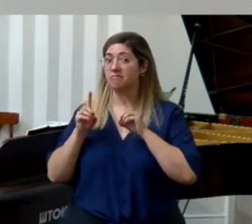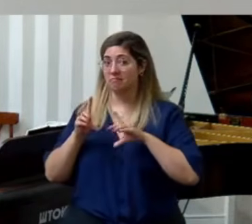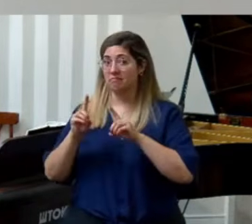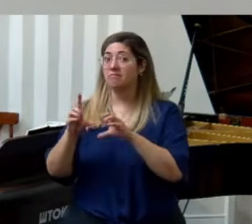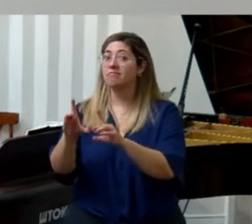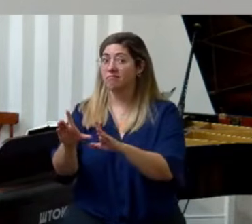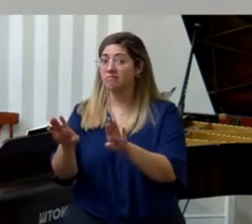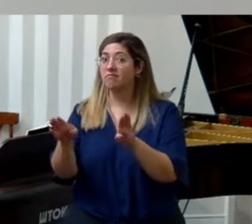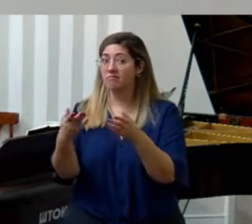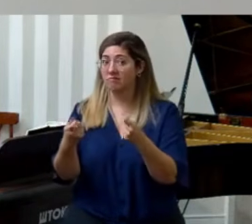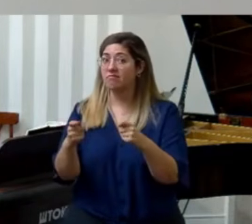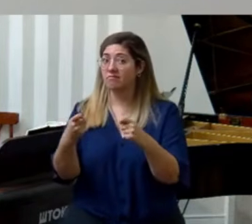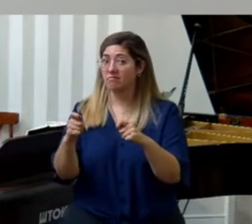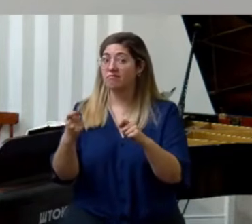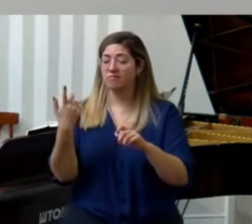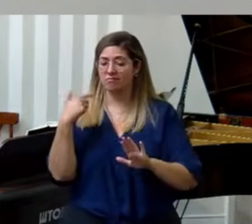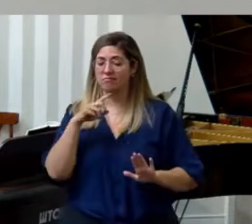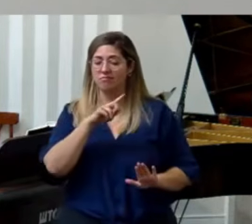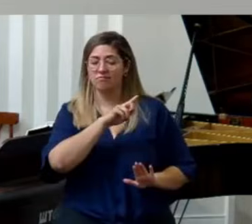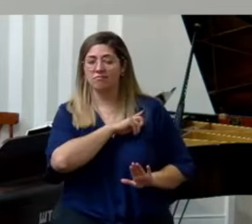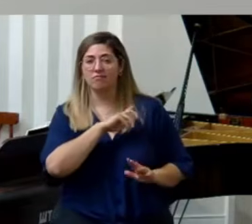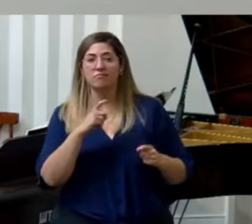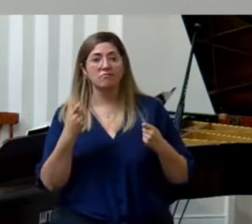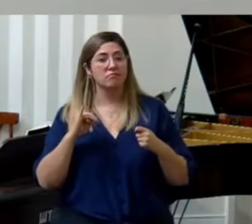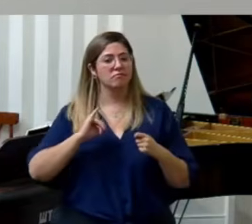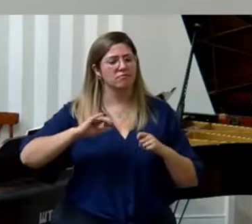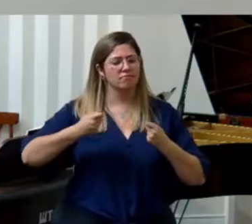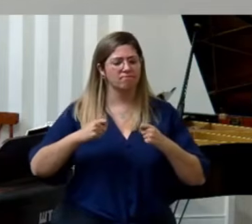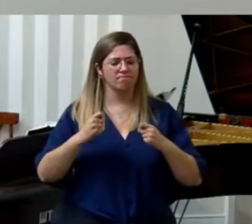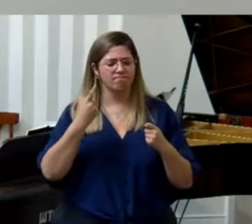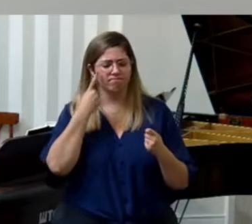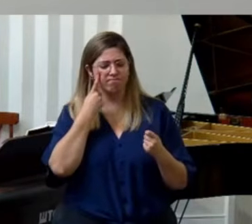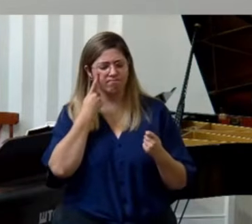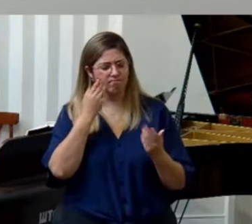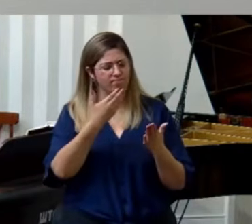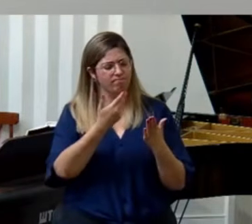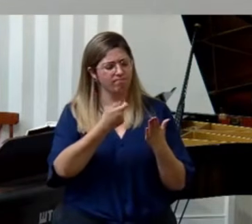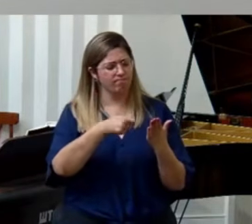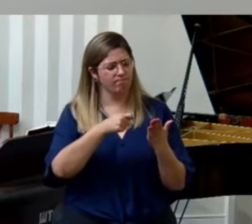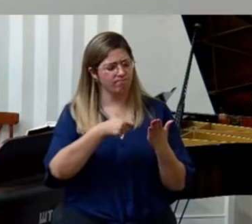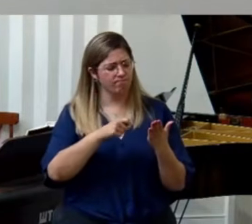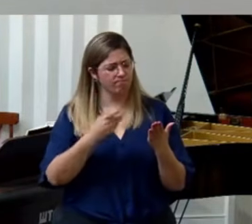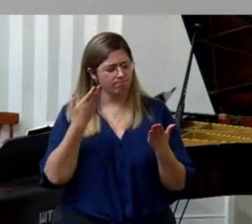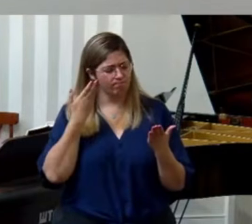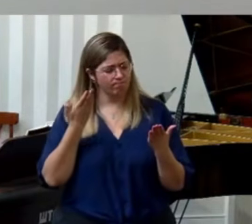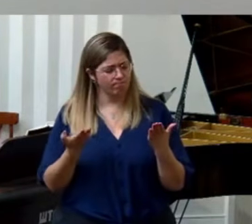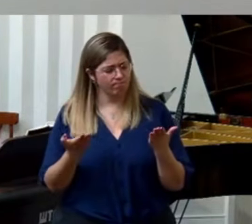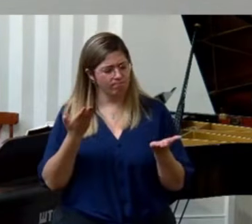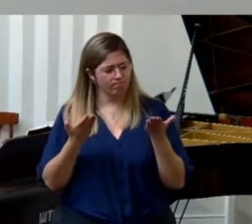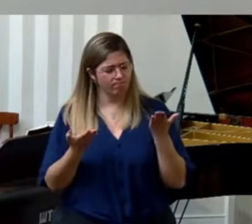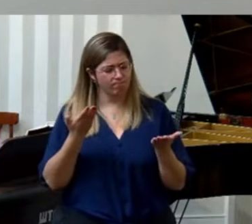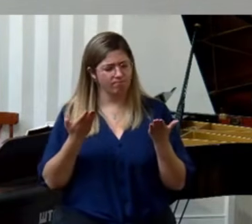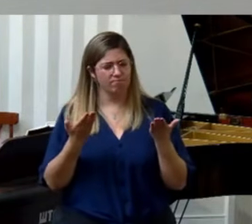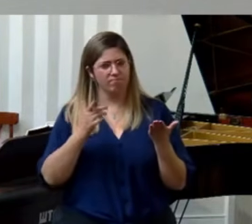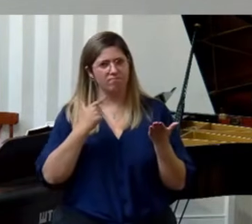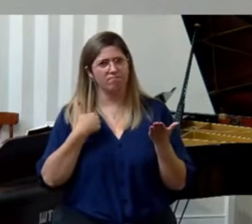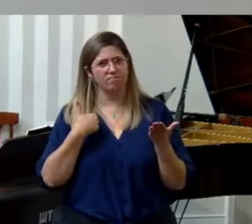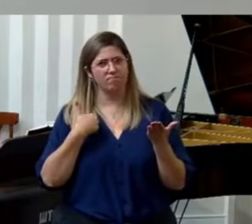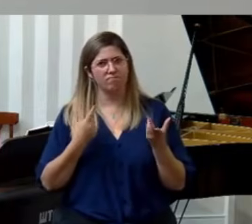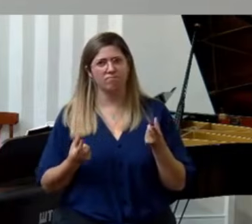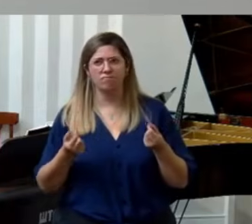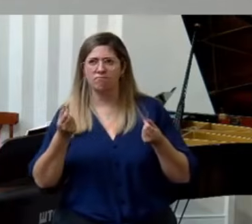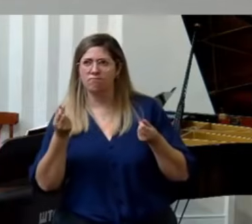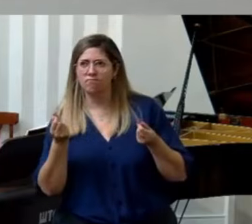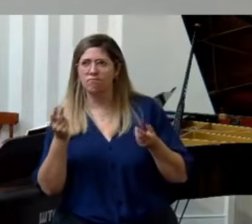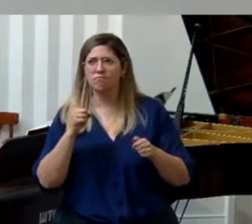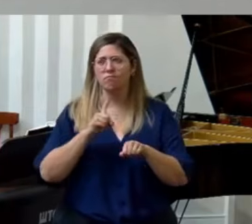discípulos seus. E então, se necessário, reavaliar nossos recursos, nosso tempo,